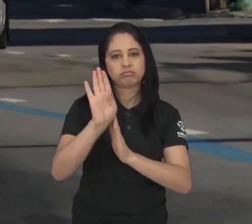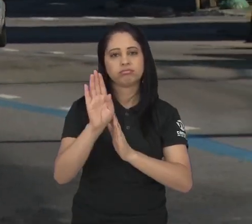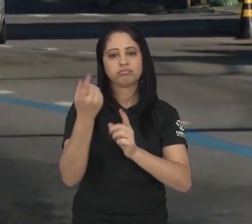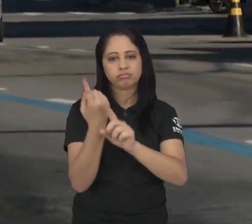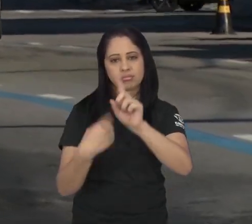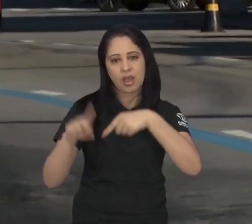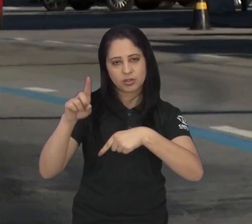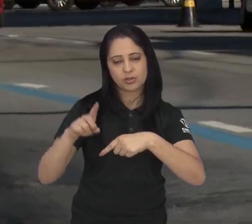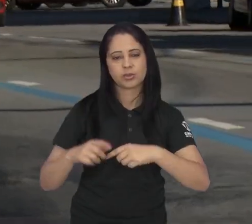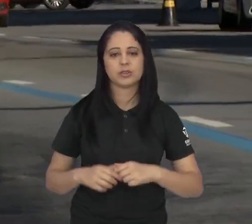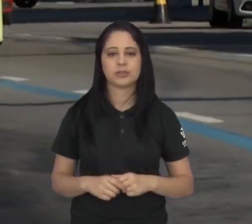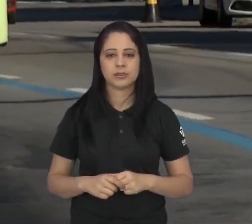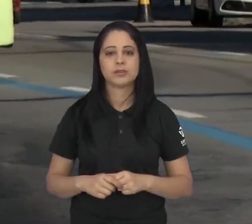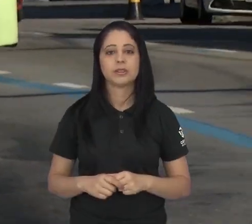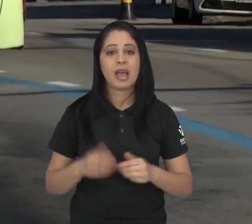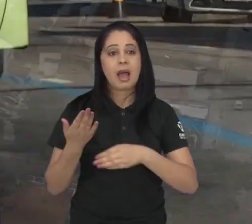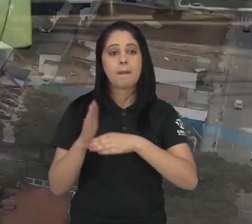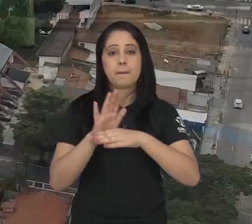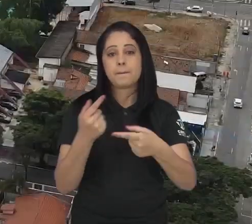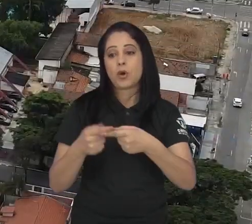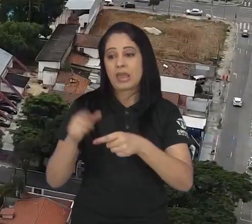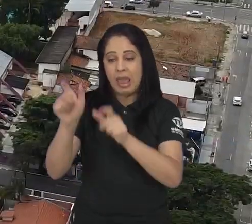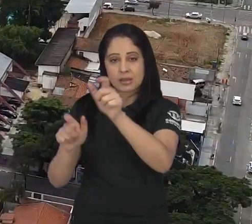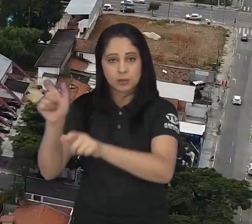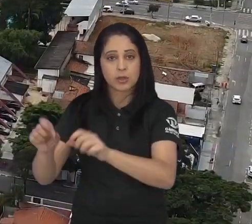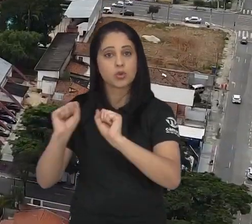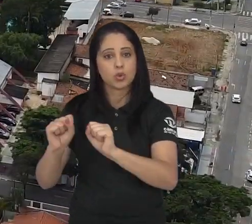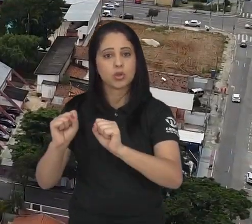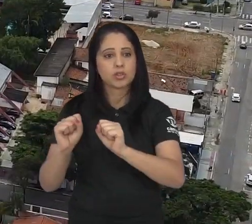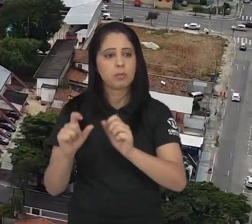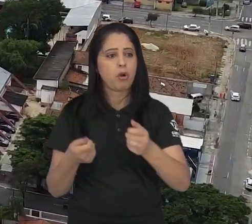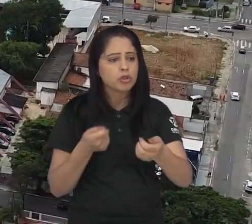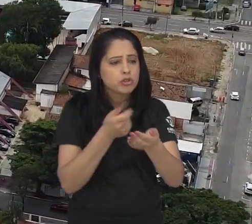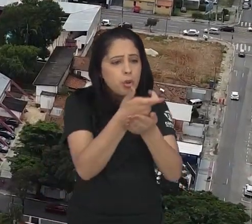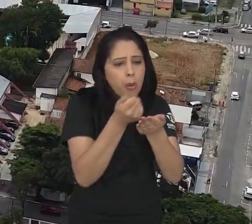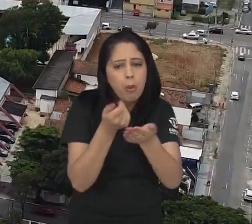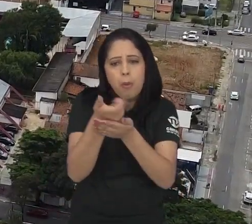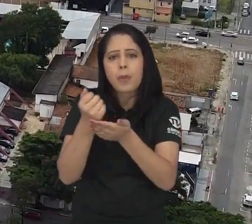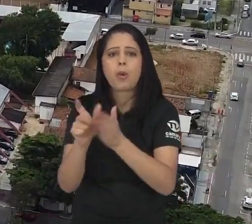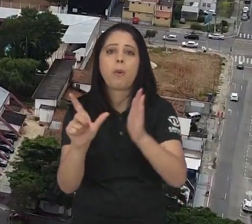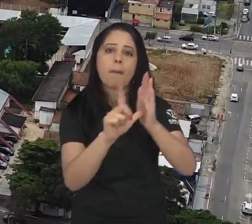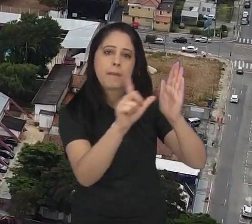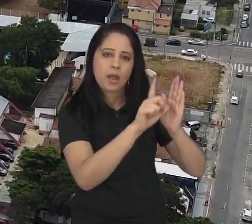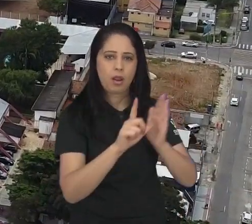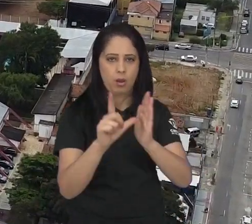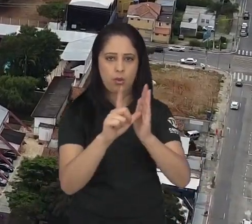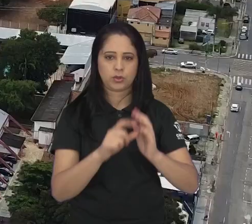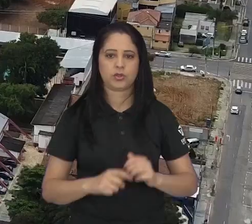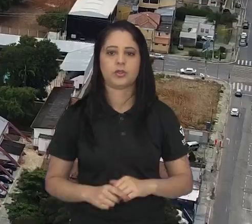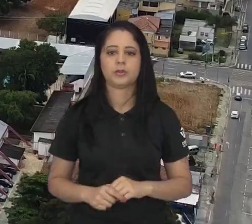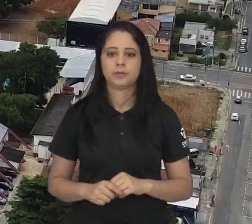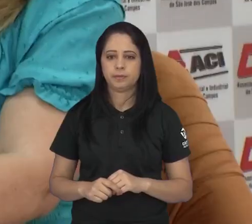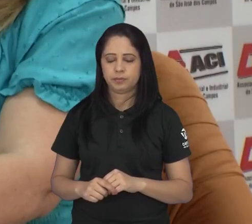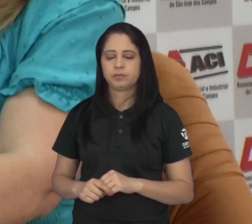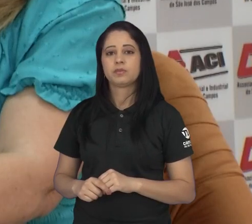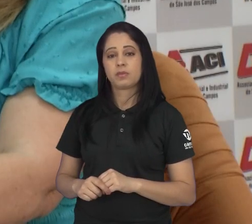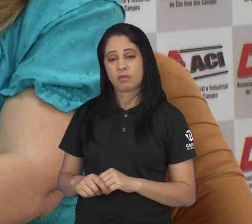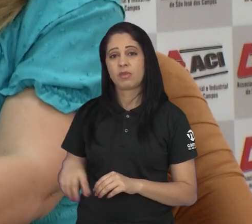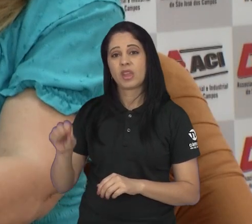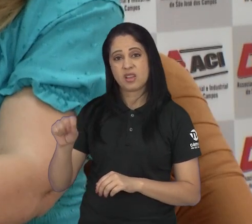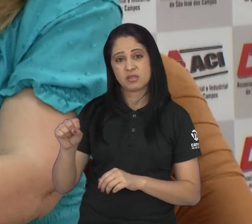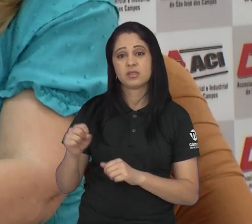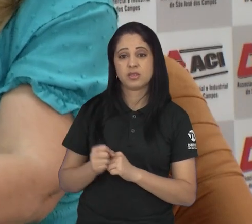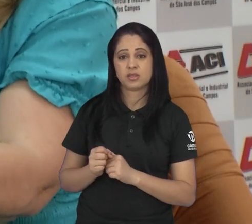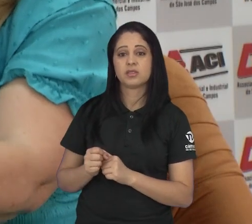ao Centros Comerciais e industriais isso pode inclusive atrair novas empresas para o município isso